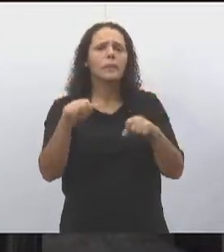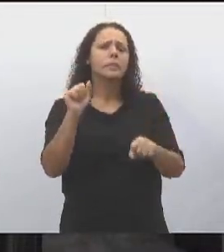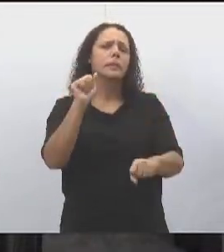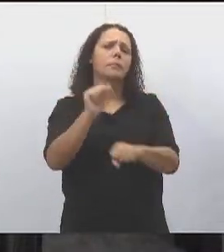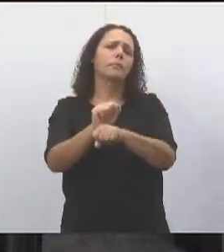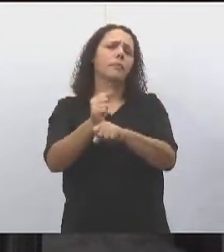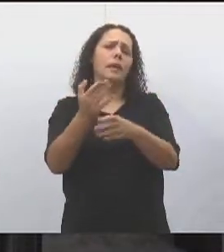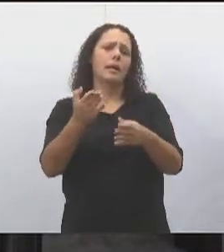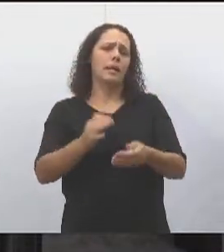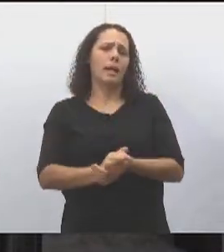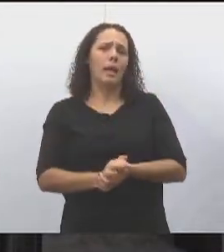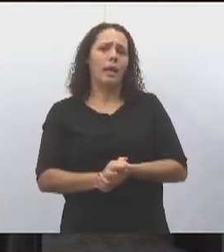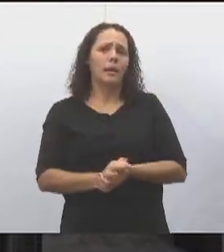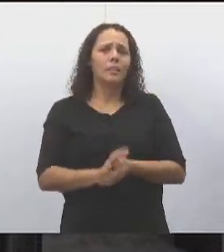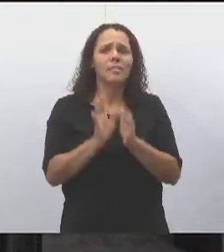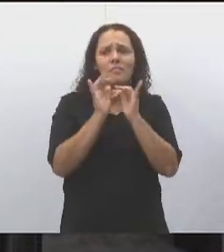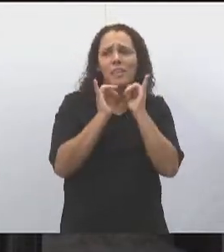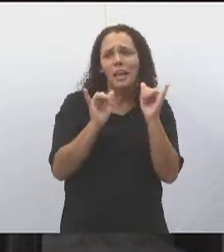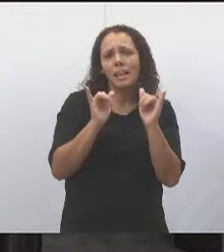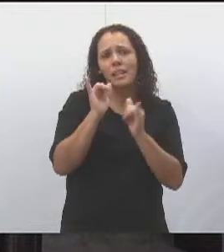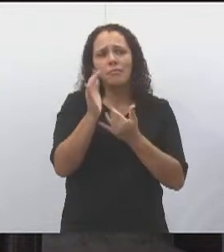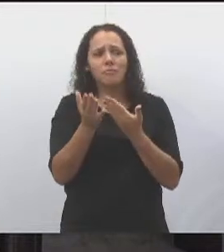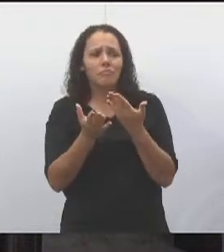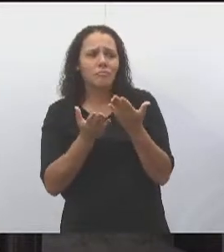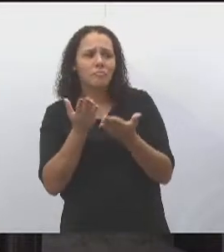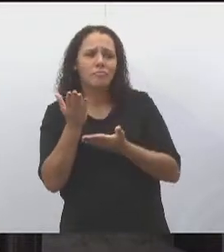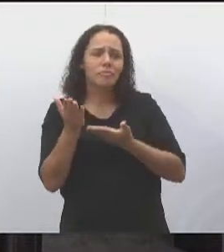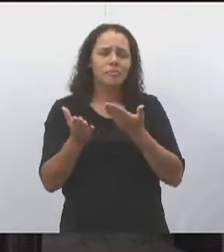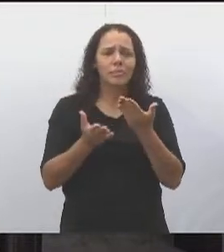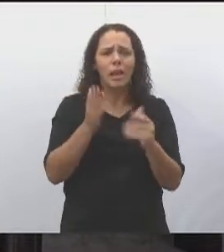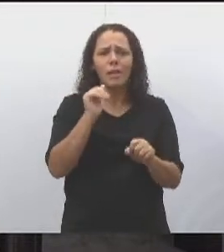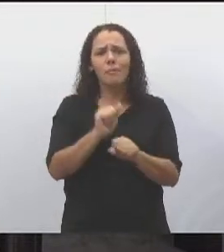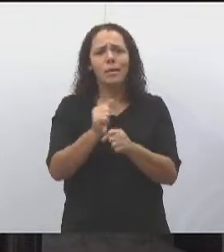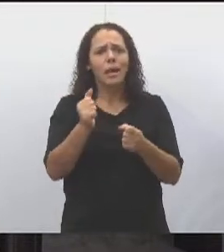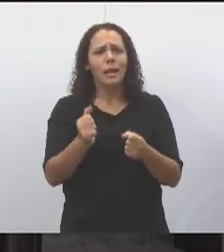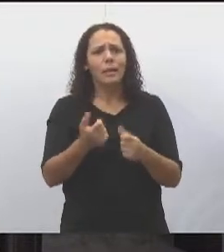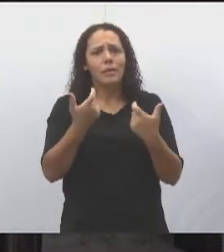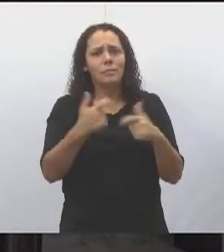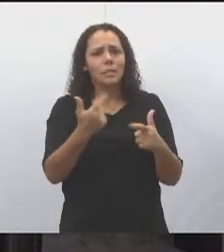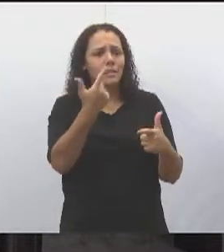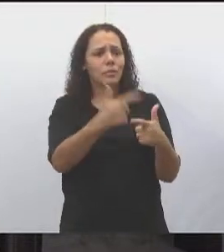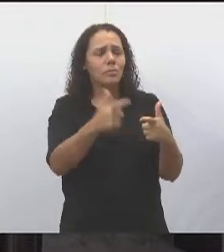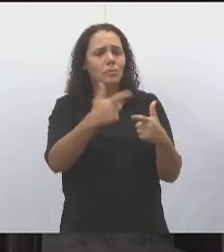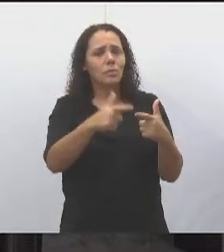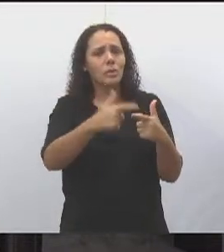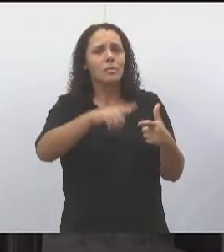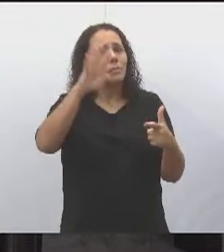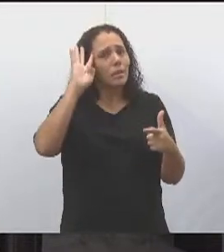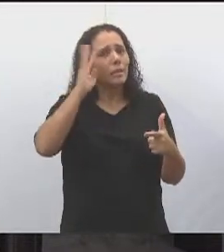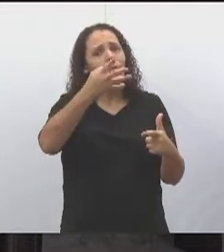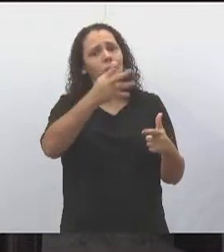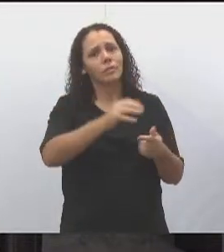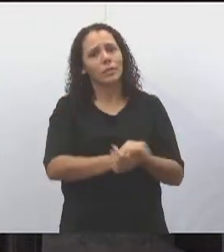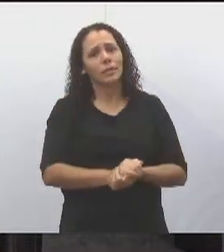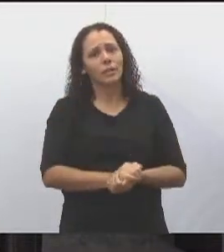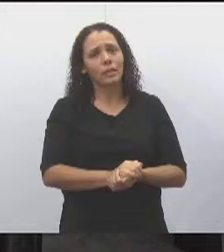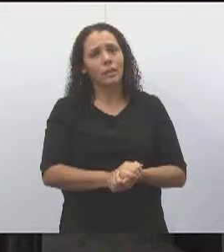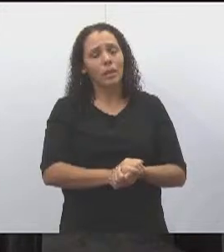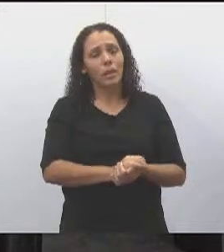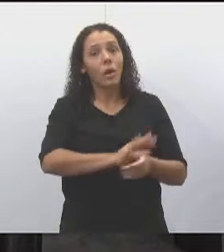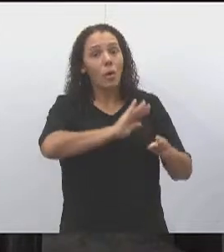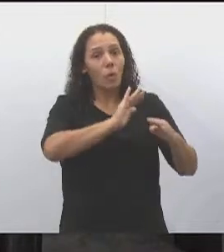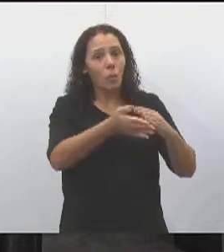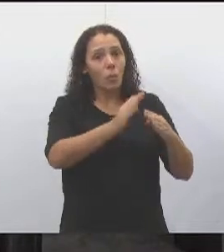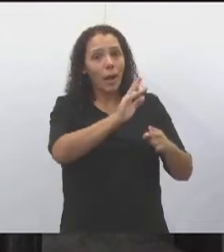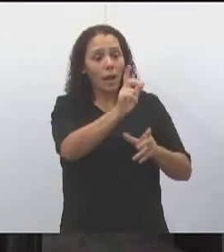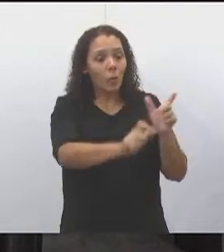desse jeitinho, de empurra para lá, empurra para cá, sem resolver o fundamental. O JAL acordou, o